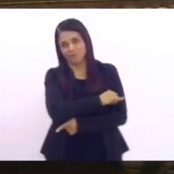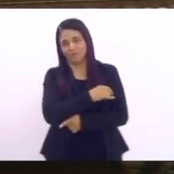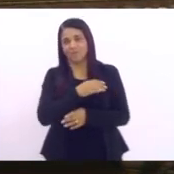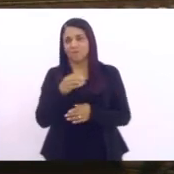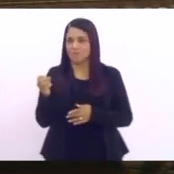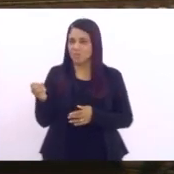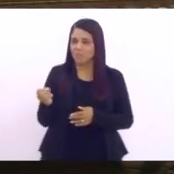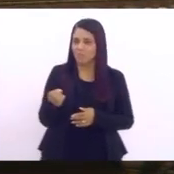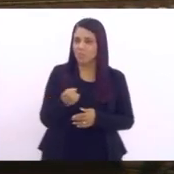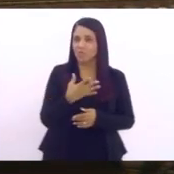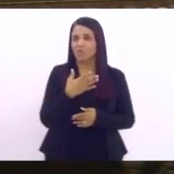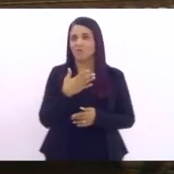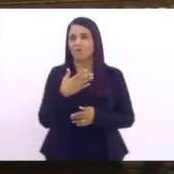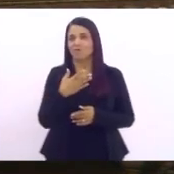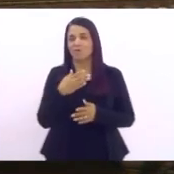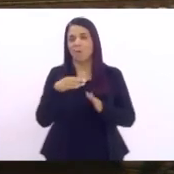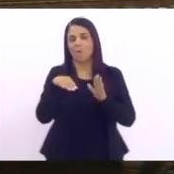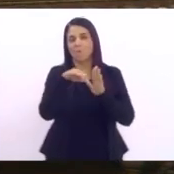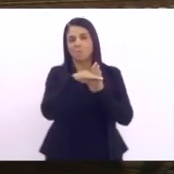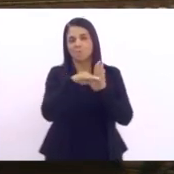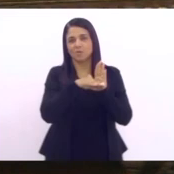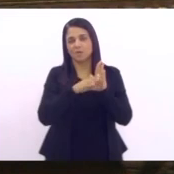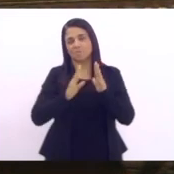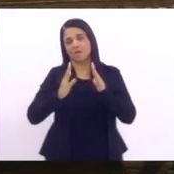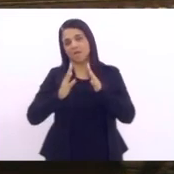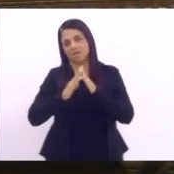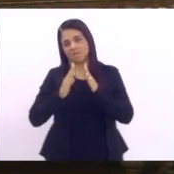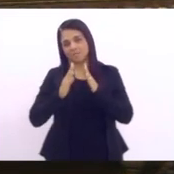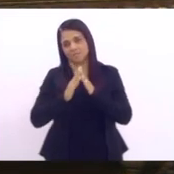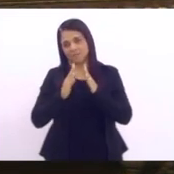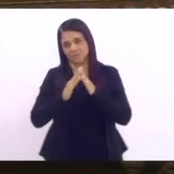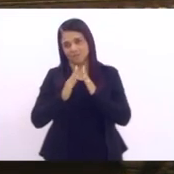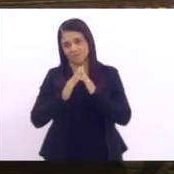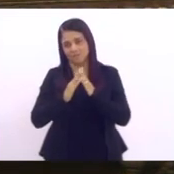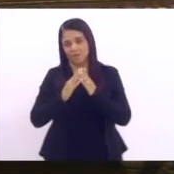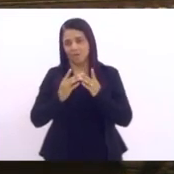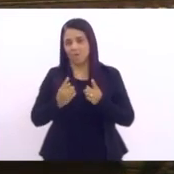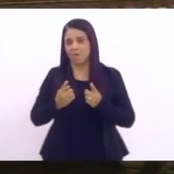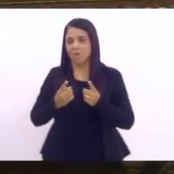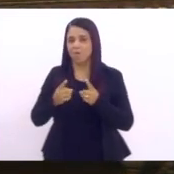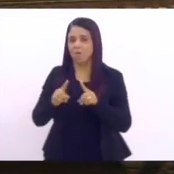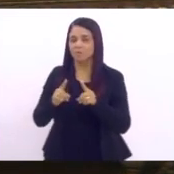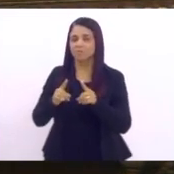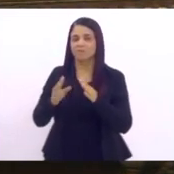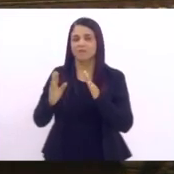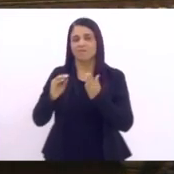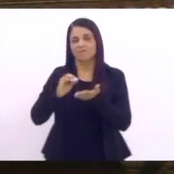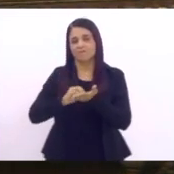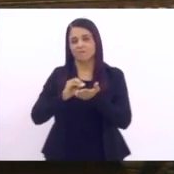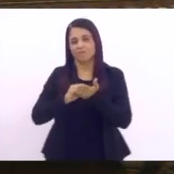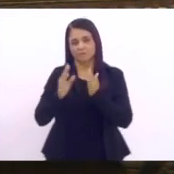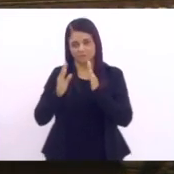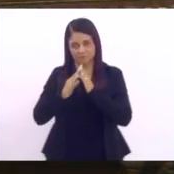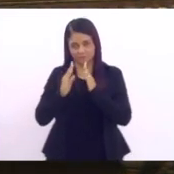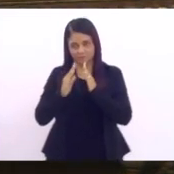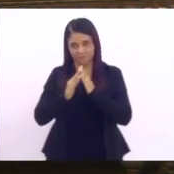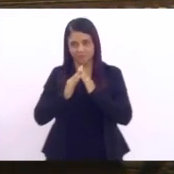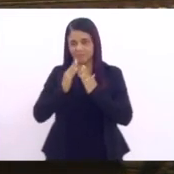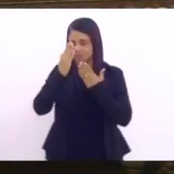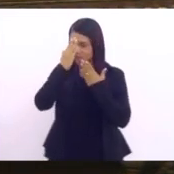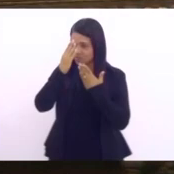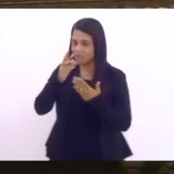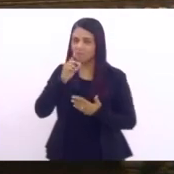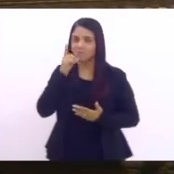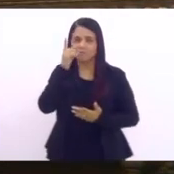programa habitacional para o combate para o déficit habitacional. Muito obrigado, deputado Rodrigo Amorim. Muito obrigado,